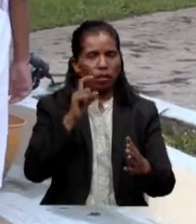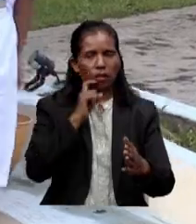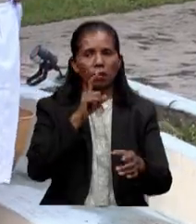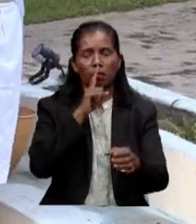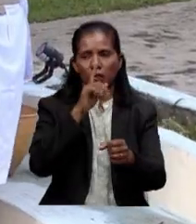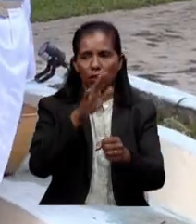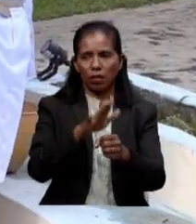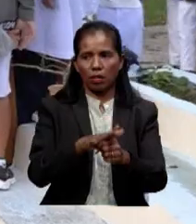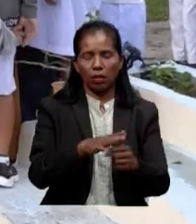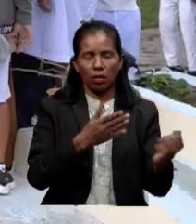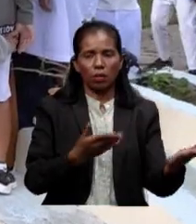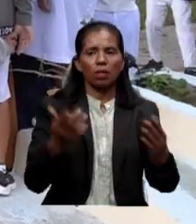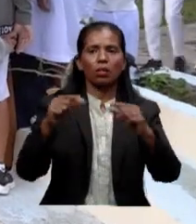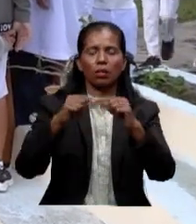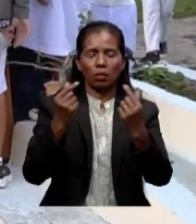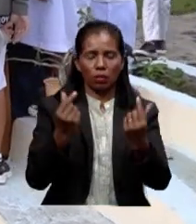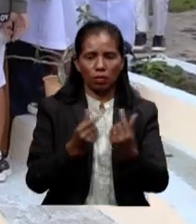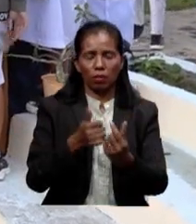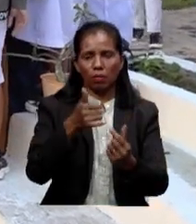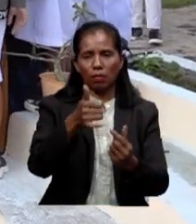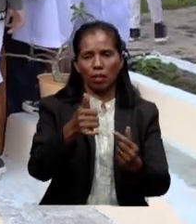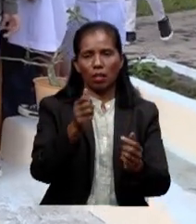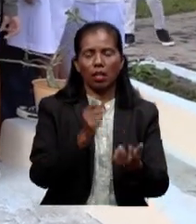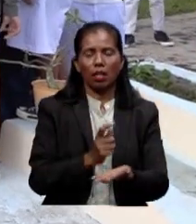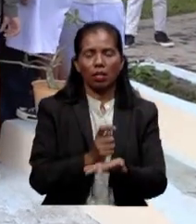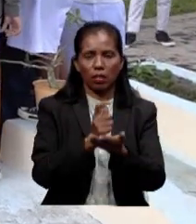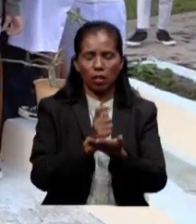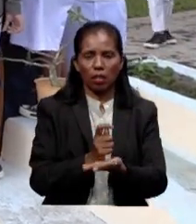promete se haruka equipa balun tumba Inaru rode ajuda